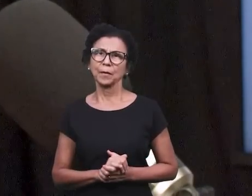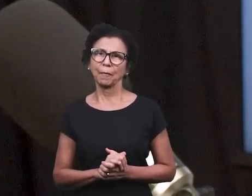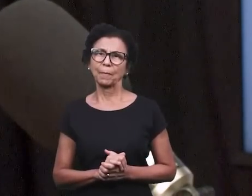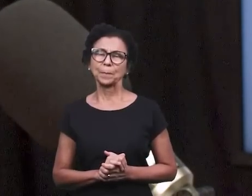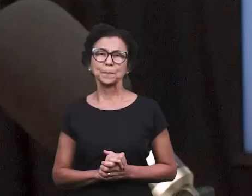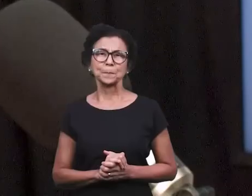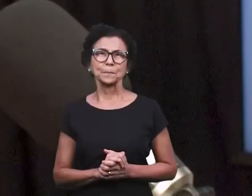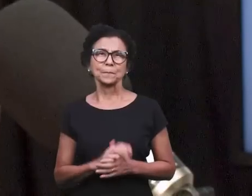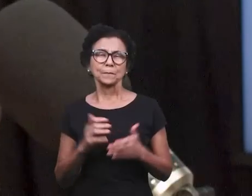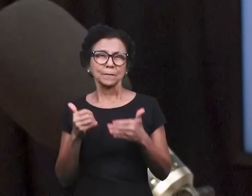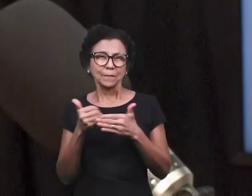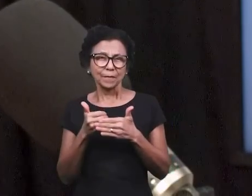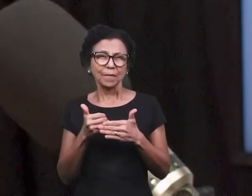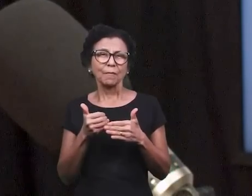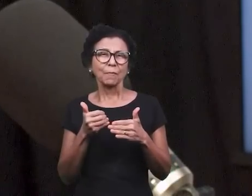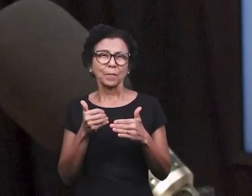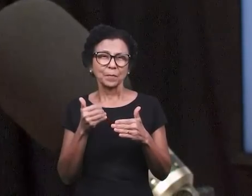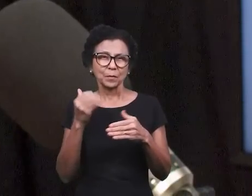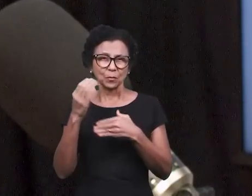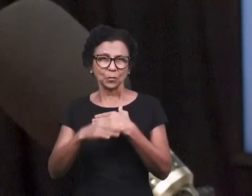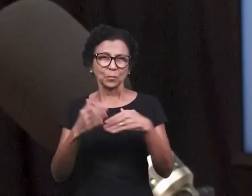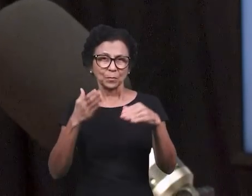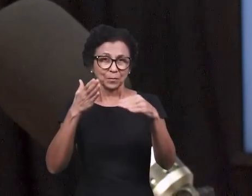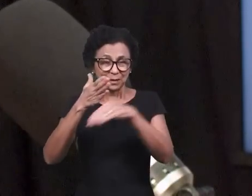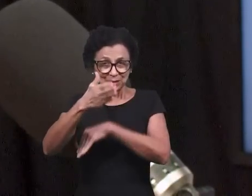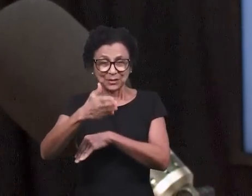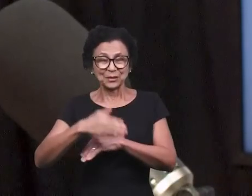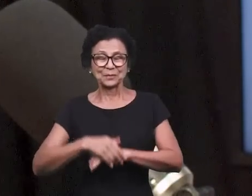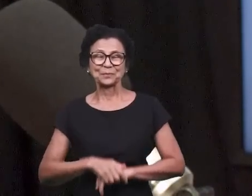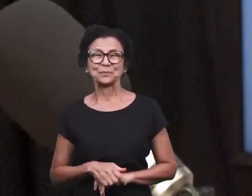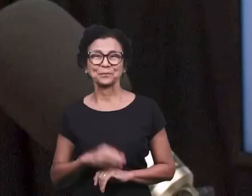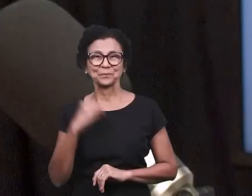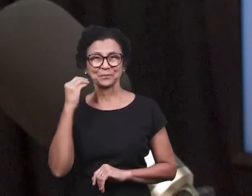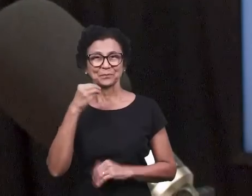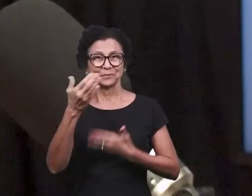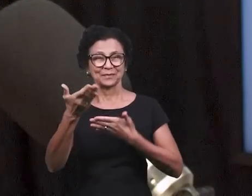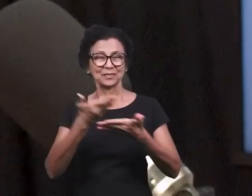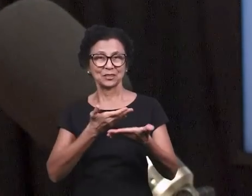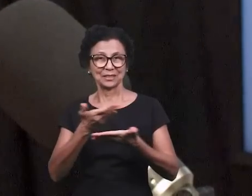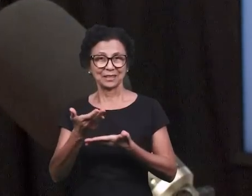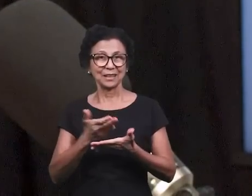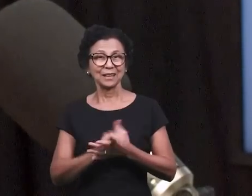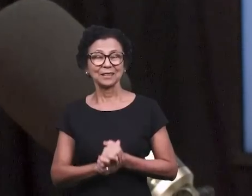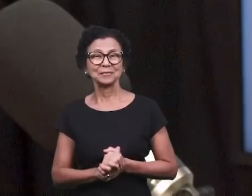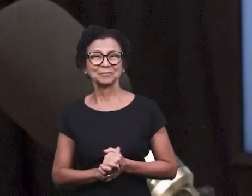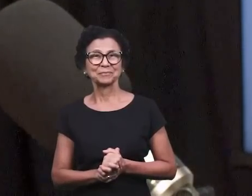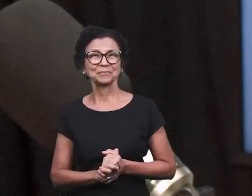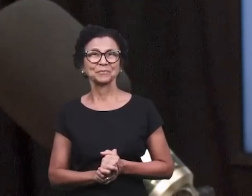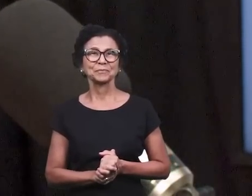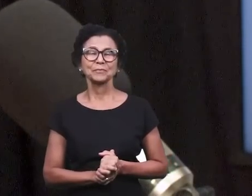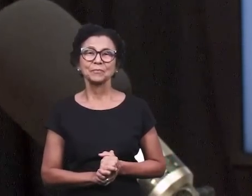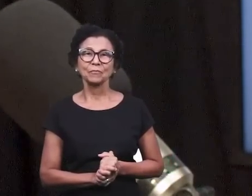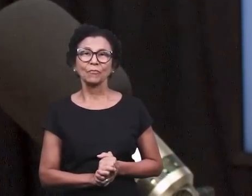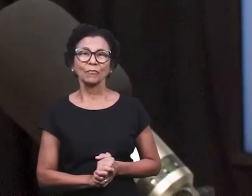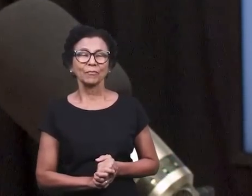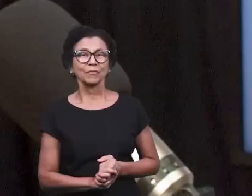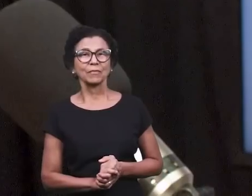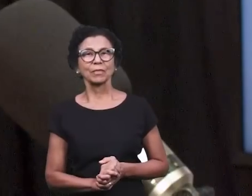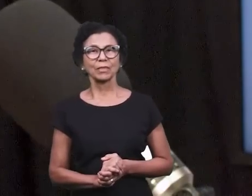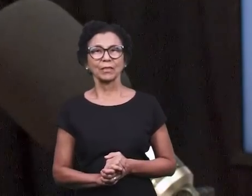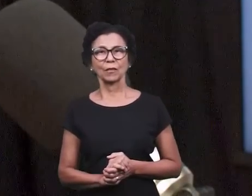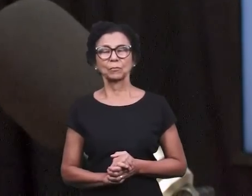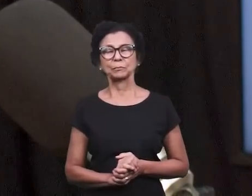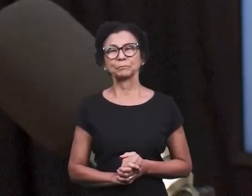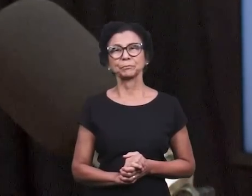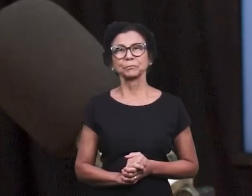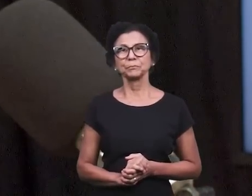que recentemente, né, foi aprovado em concurso público, quer compartilhar suas experiências também conosco, com os irmãos, escreva para o